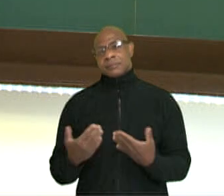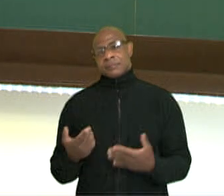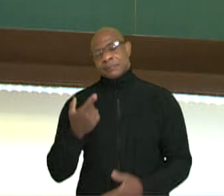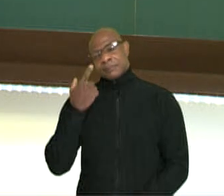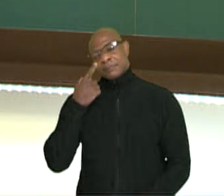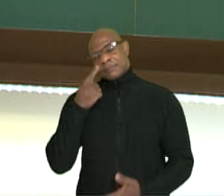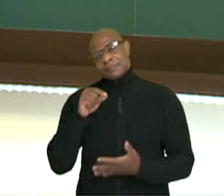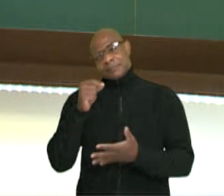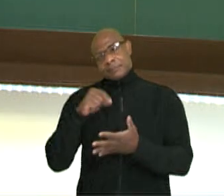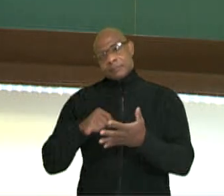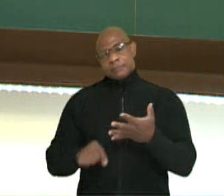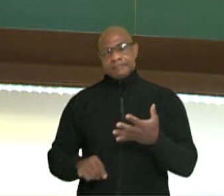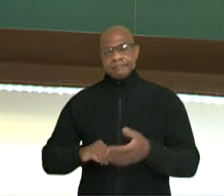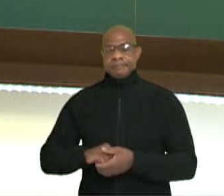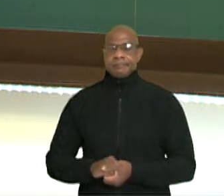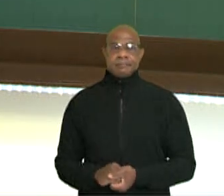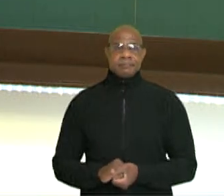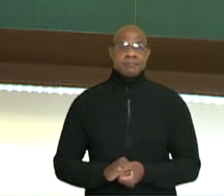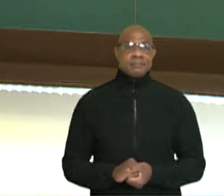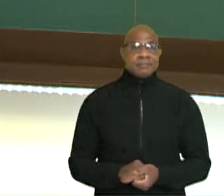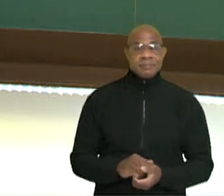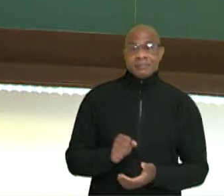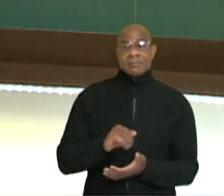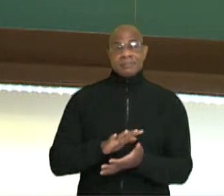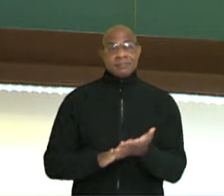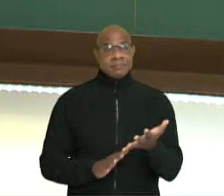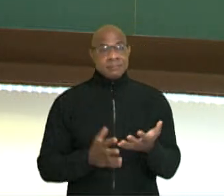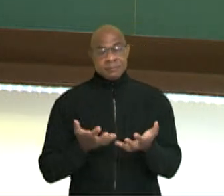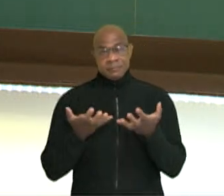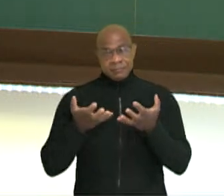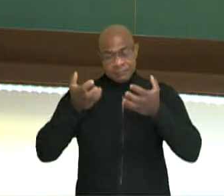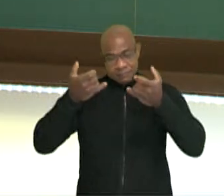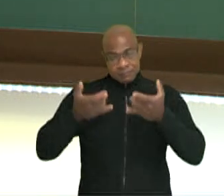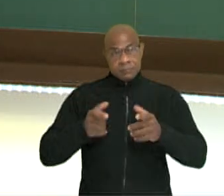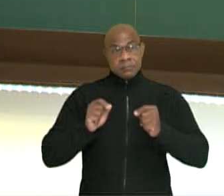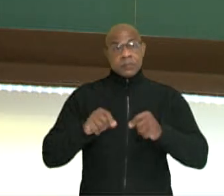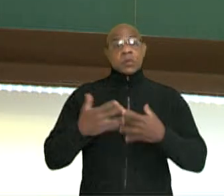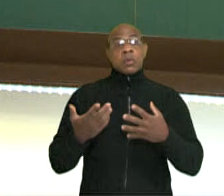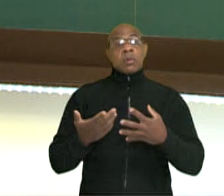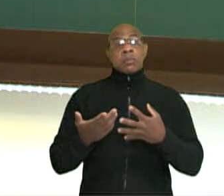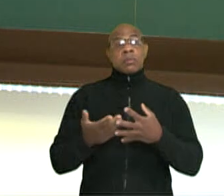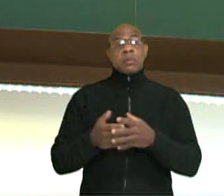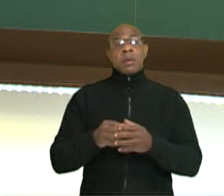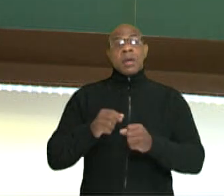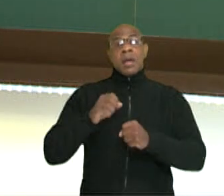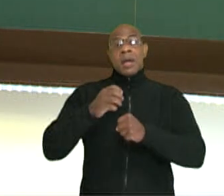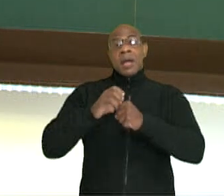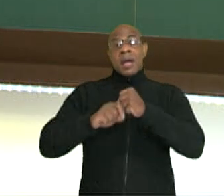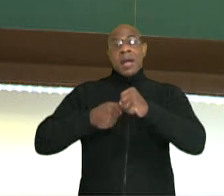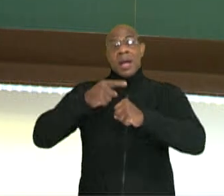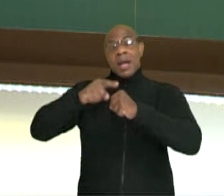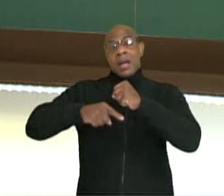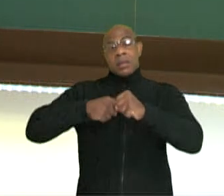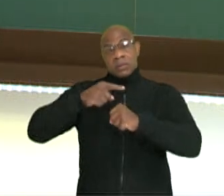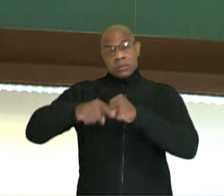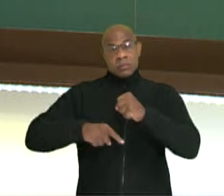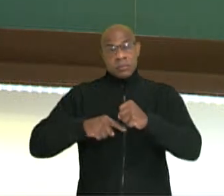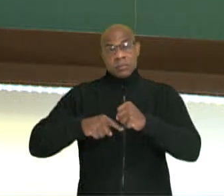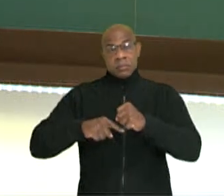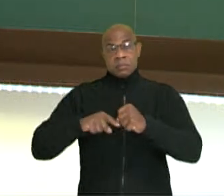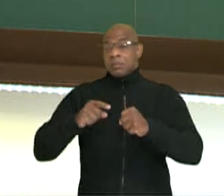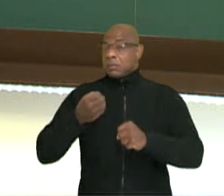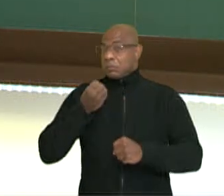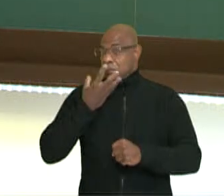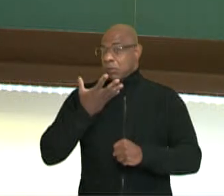Vamos para a correção da atividade? Olha só, o exercício quer saber quais desses átomos hipotéticos são estáveis. Então, olha